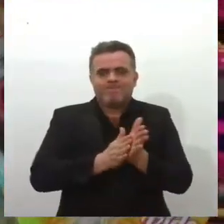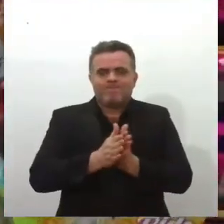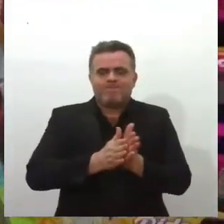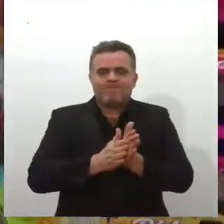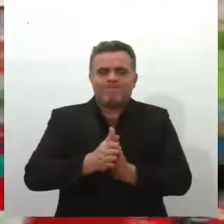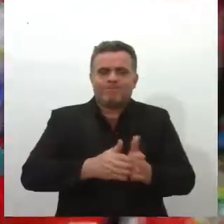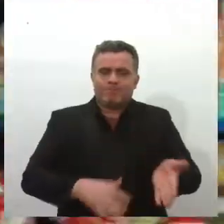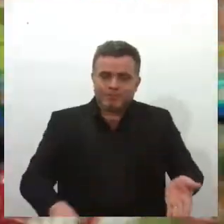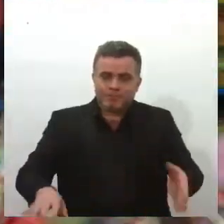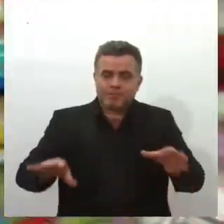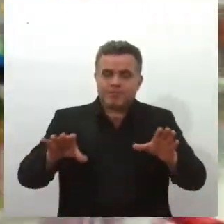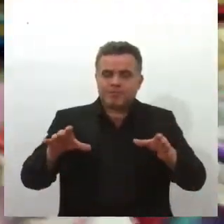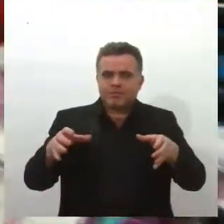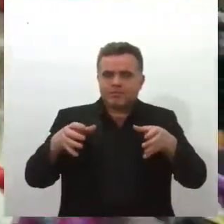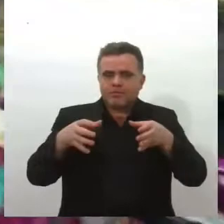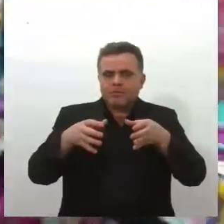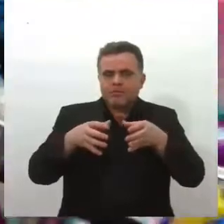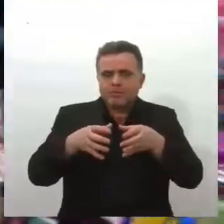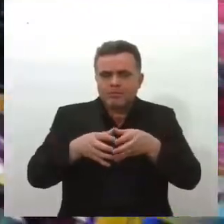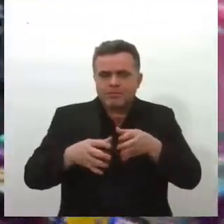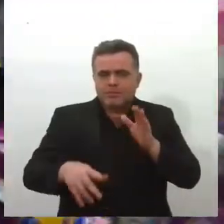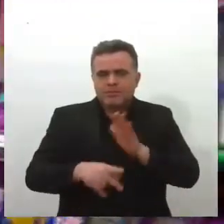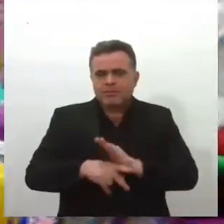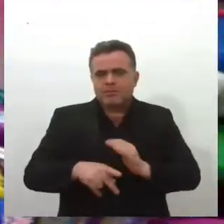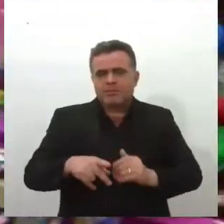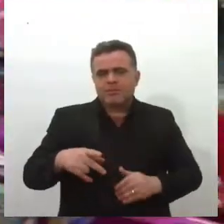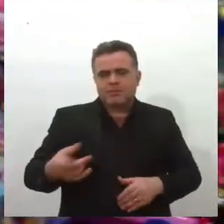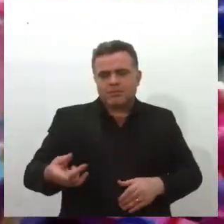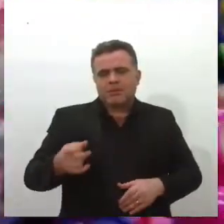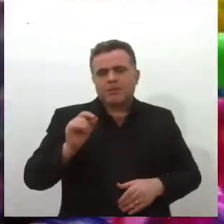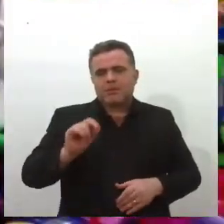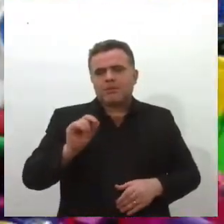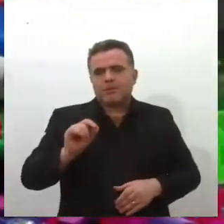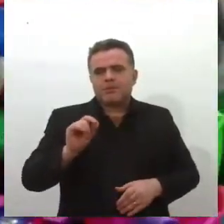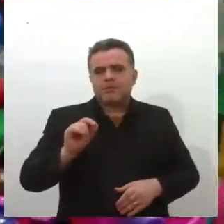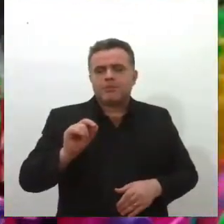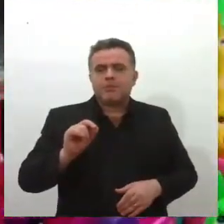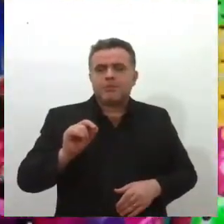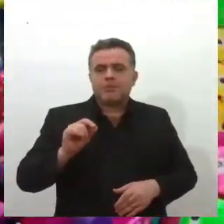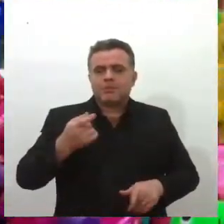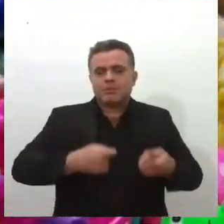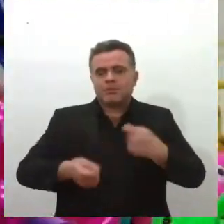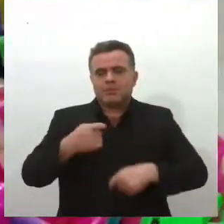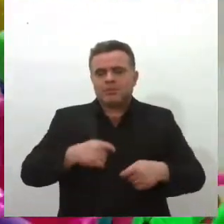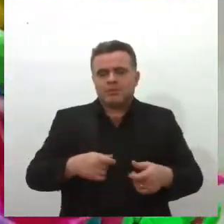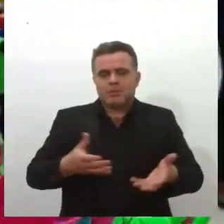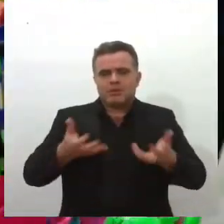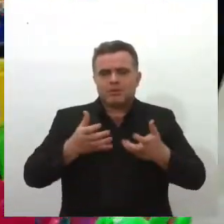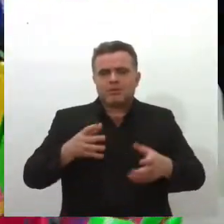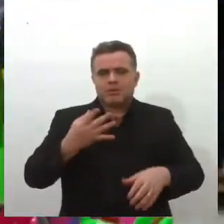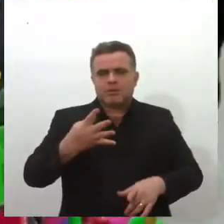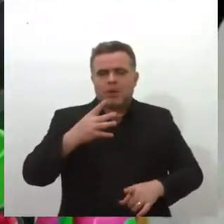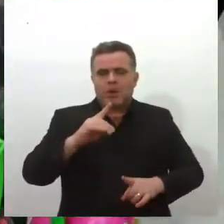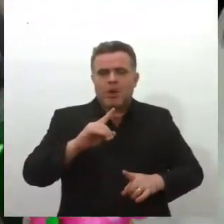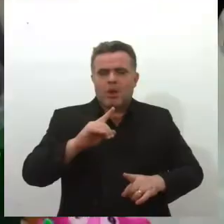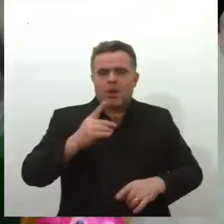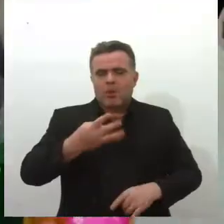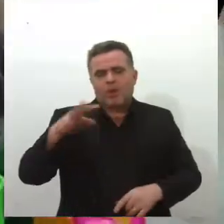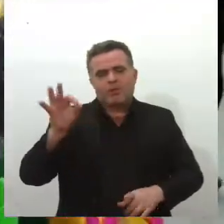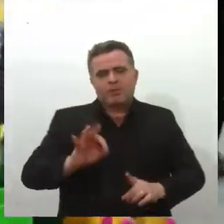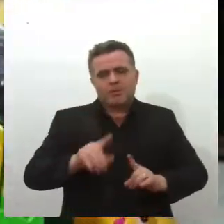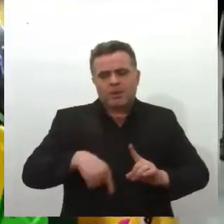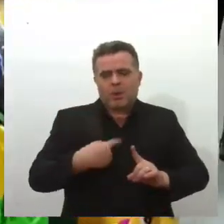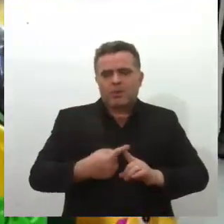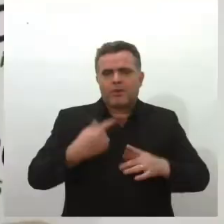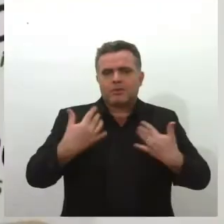Dirigentes Lojistas de Aracaju, a CDL, a expectativa é aumentar 4% em relação ao mesmo período